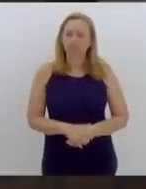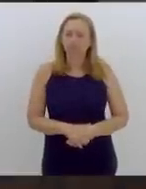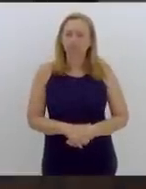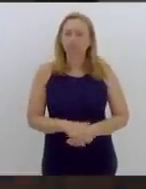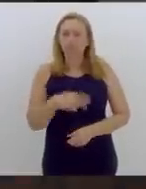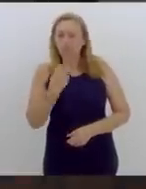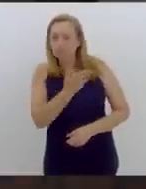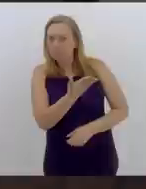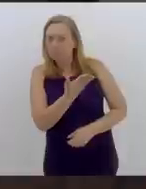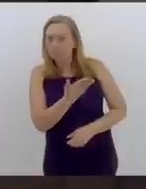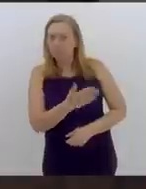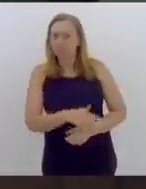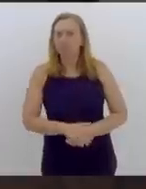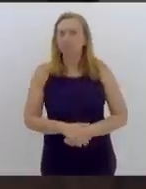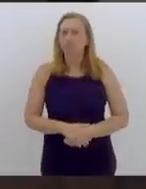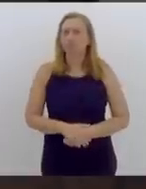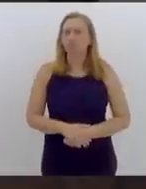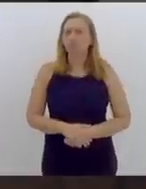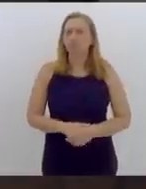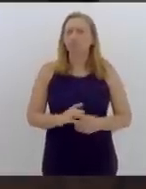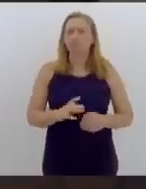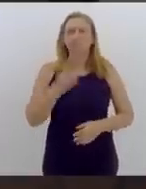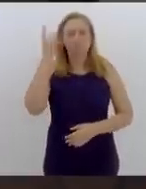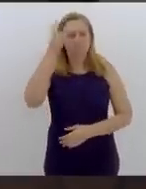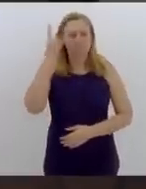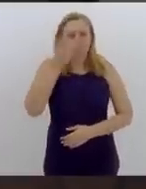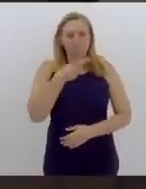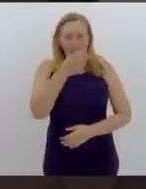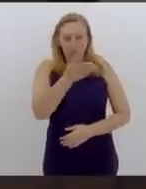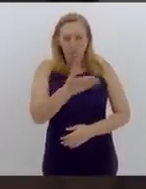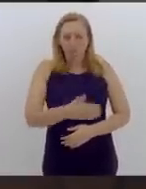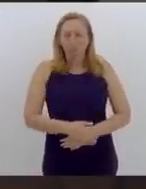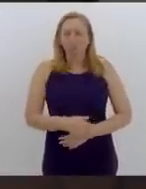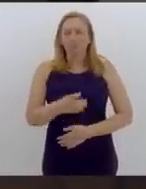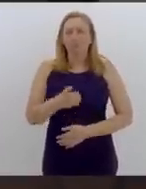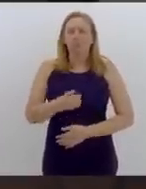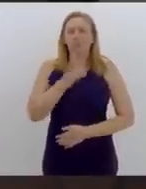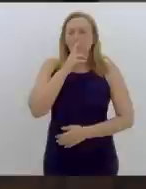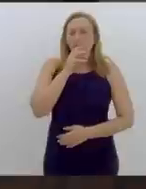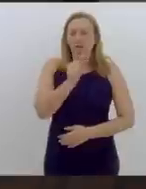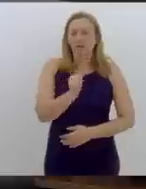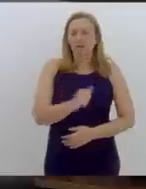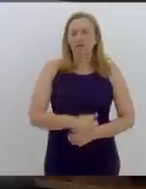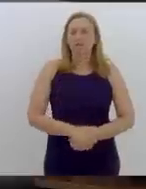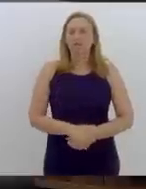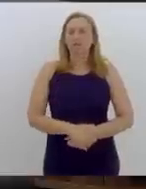vai falar agora então deixa eu passar aqui para o deputado então Rodrigo Amorim